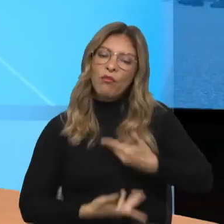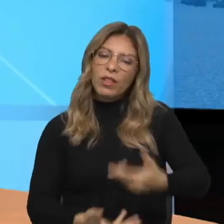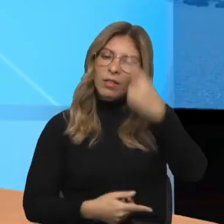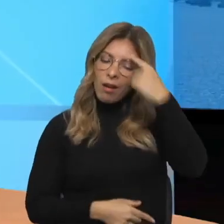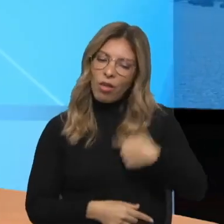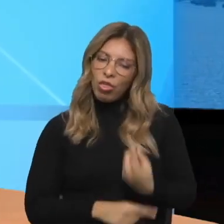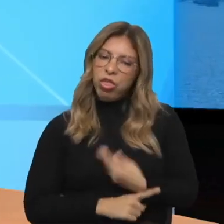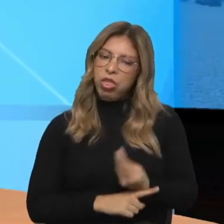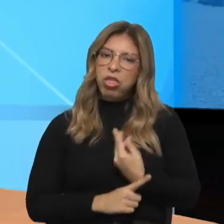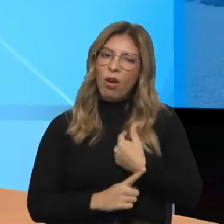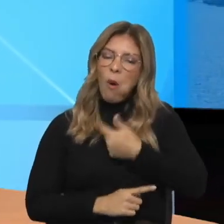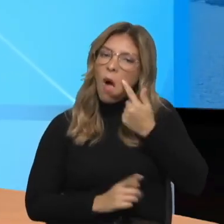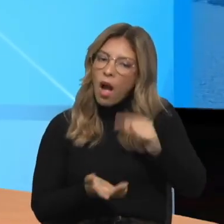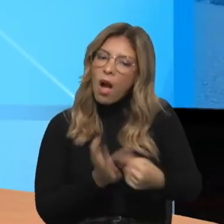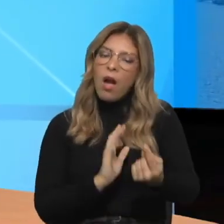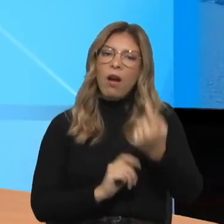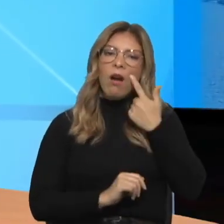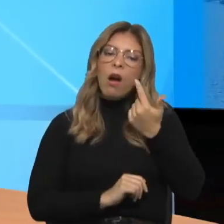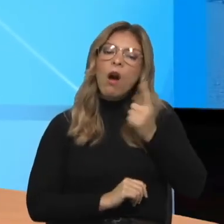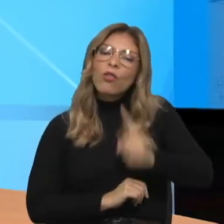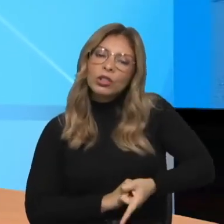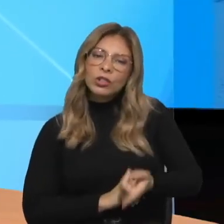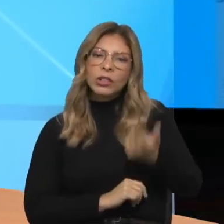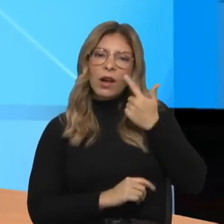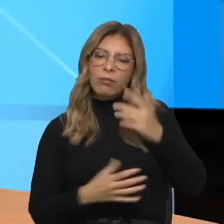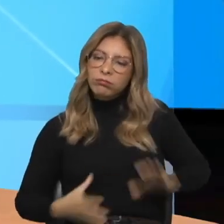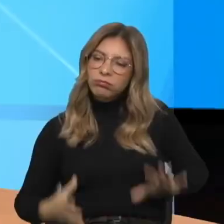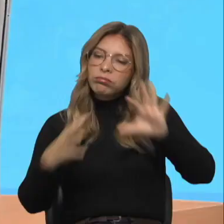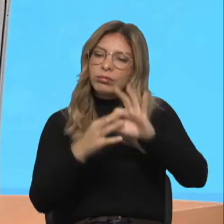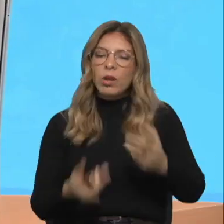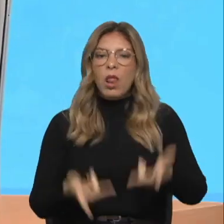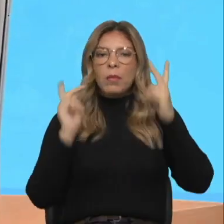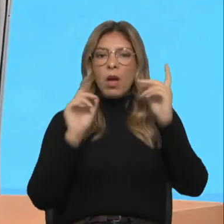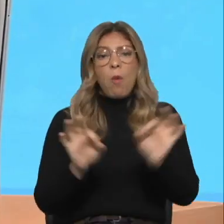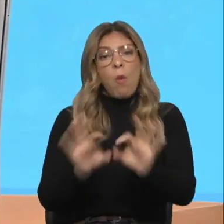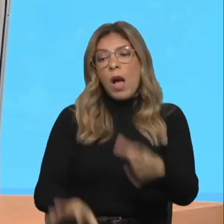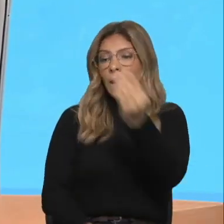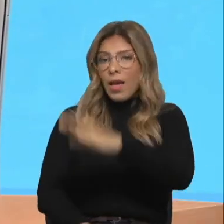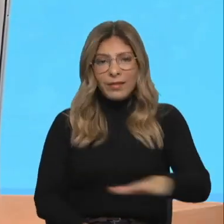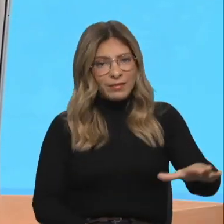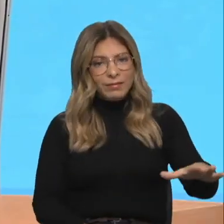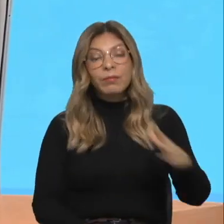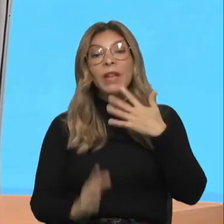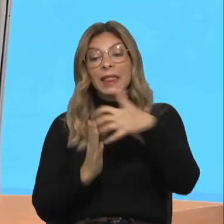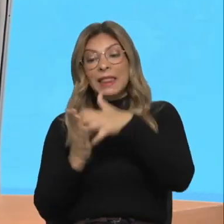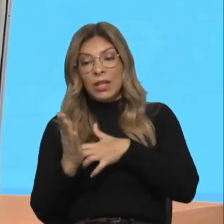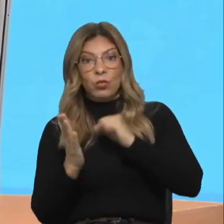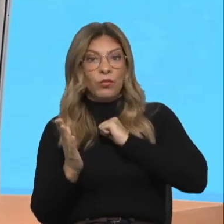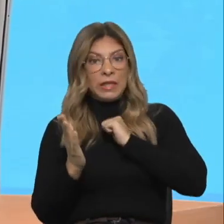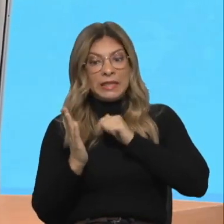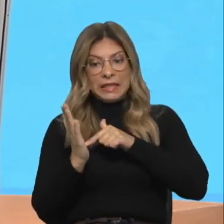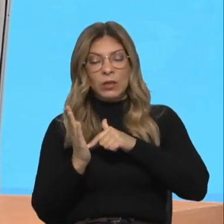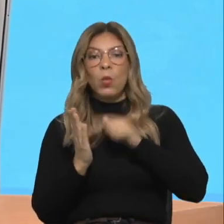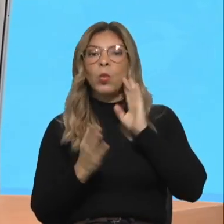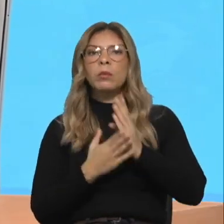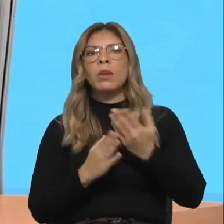brincar, a experimentar, a conjugar a liberdade com as crianças. Sim, esse texto final acabou por ser uma experiência feita na